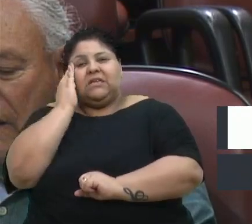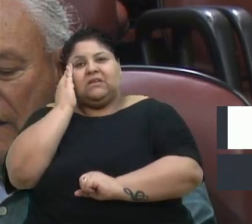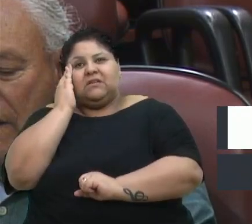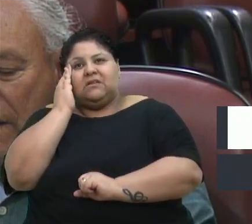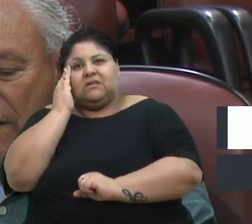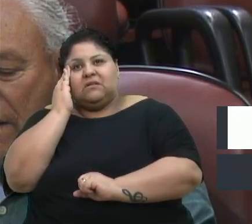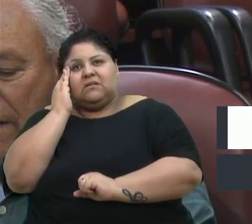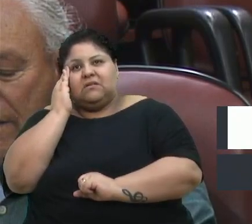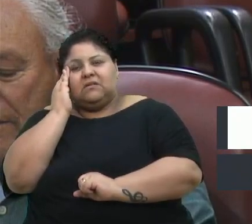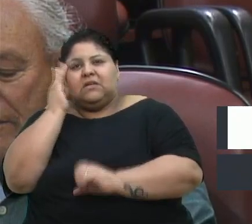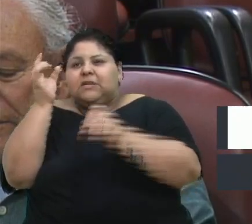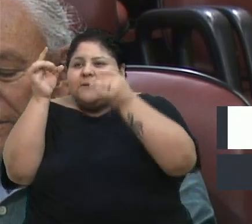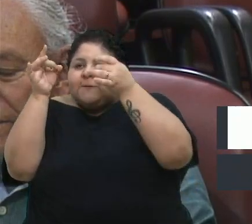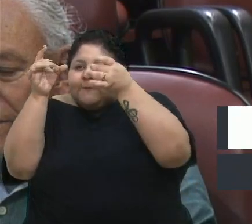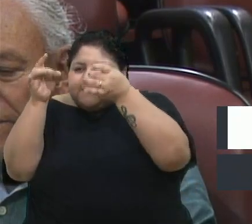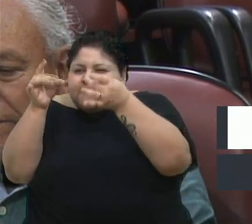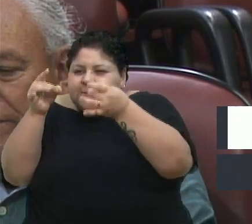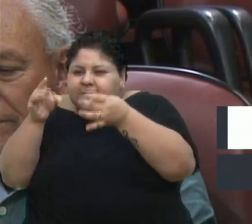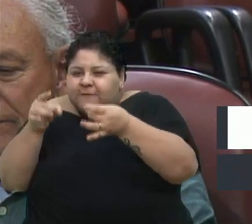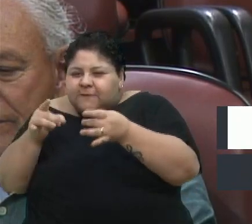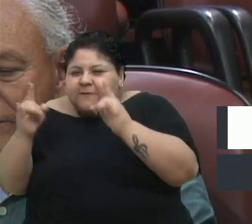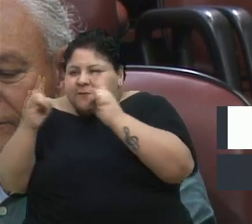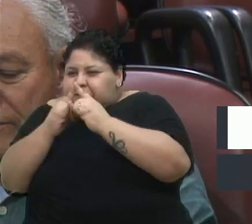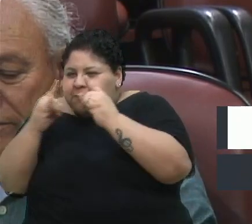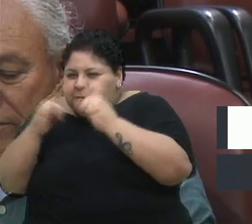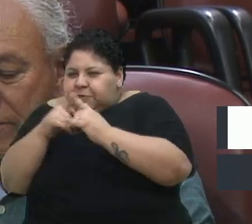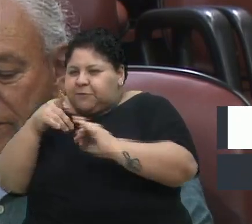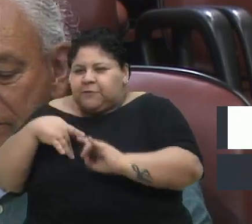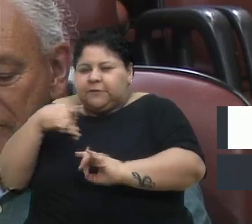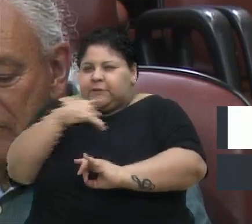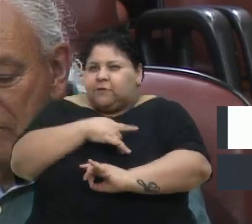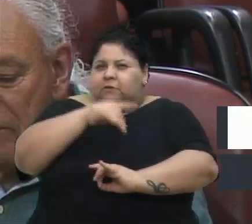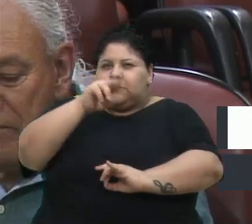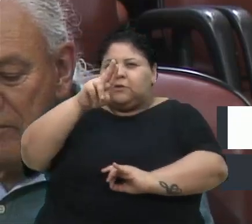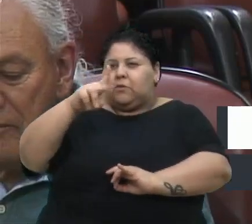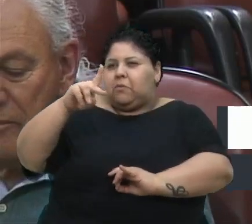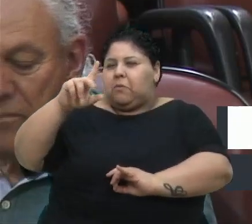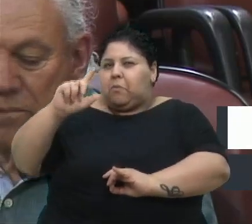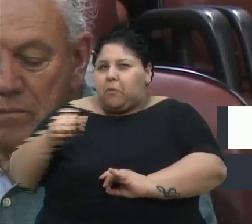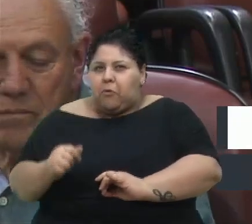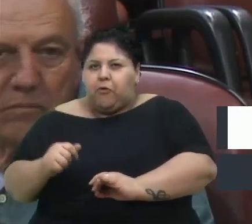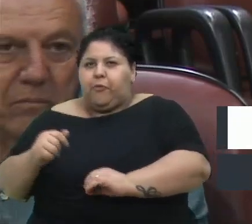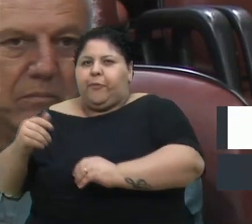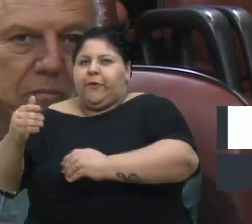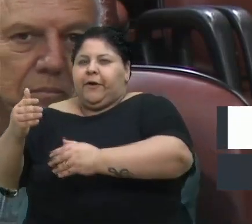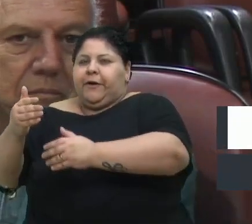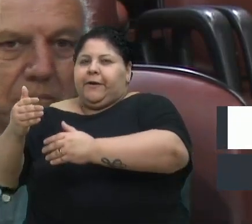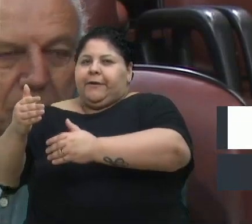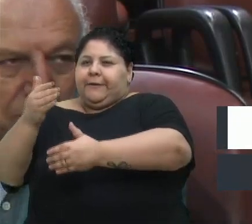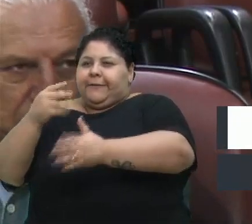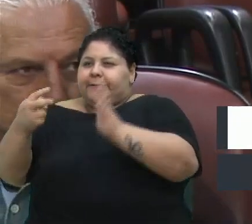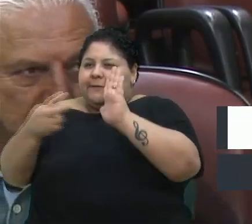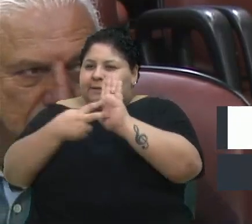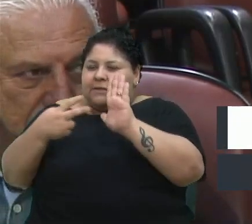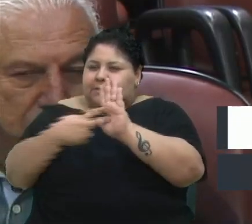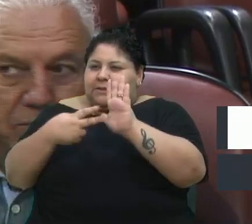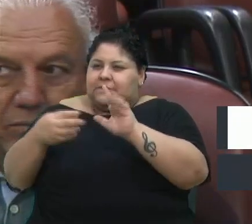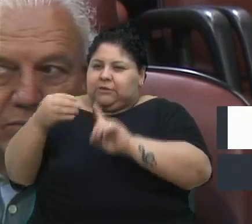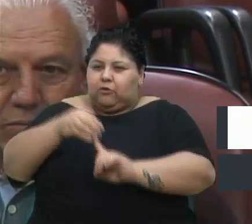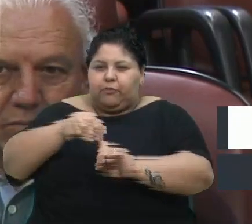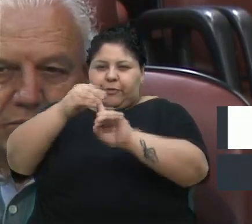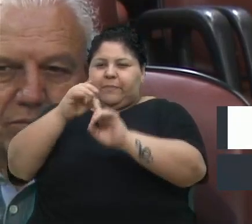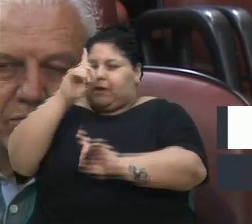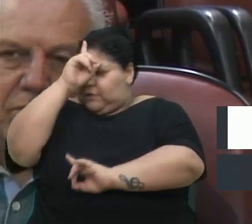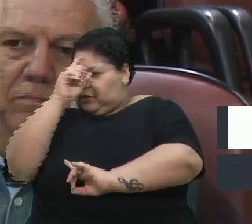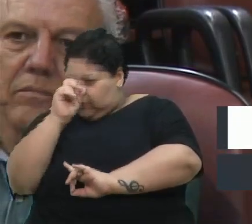das instituições de saúde, das UPAs, da atenção primária, dos hospitais, e